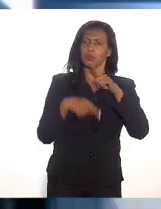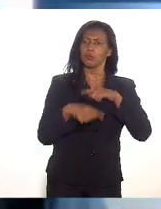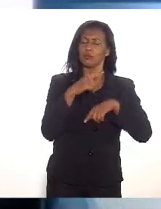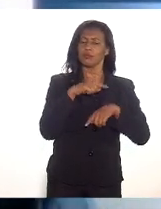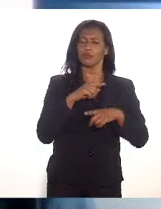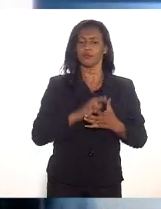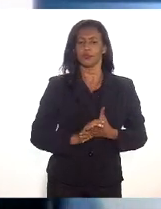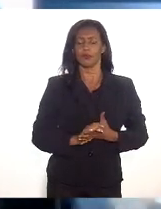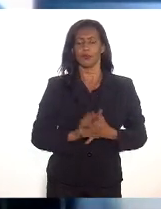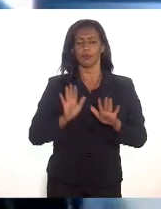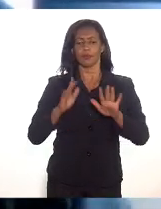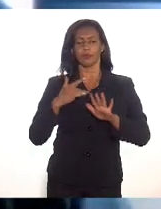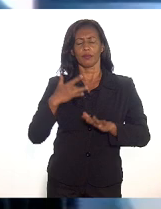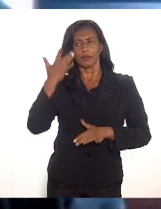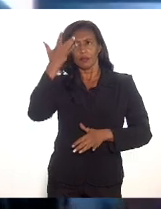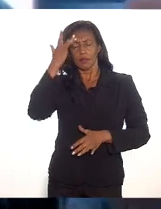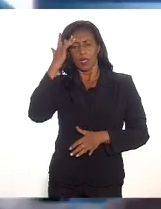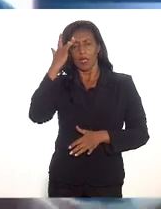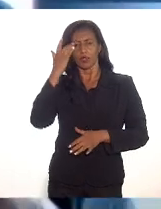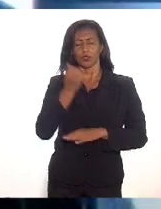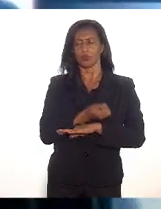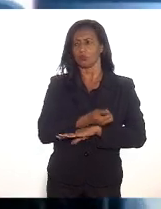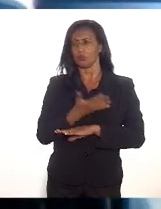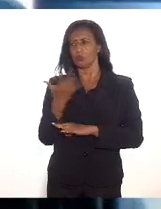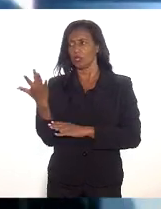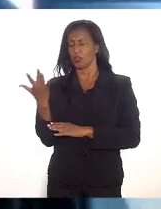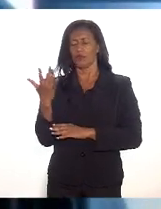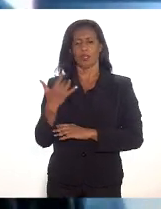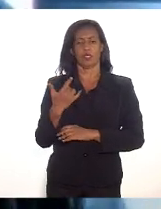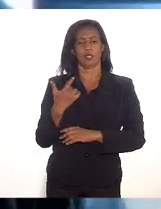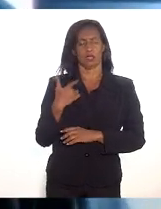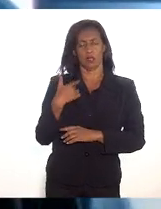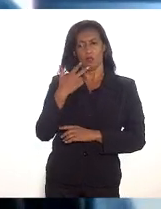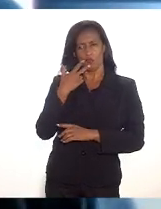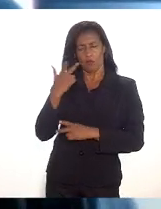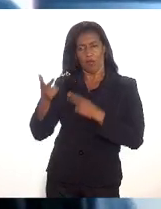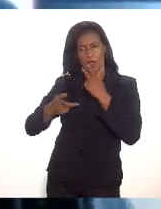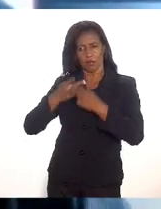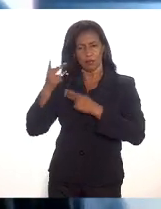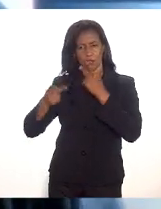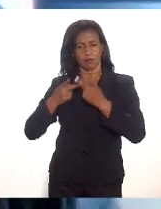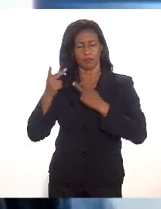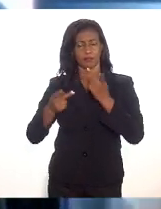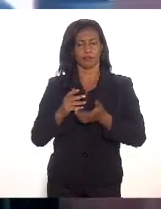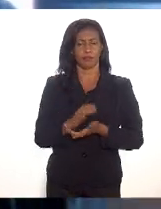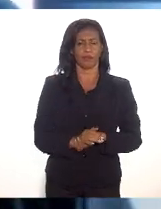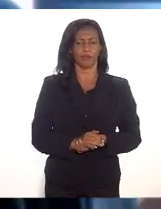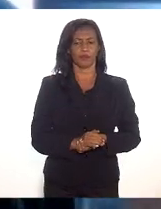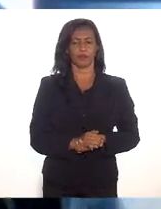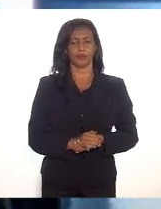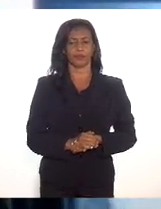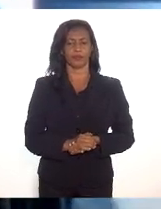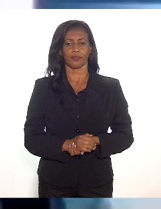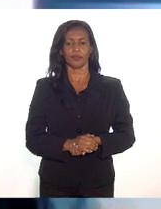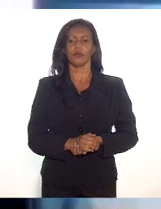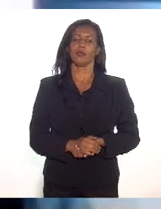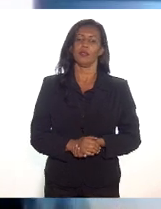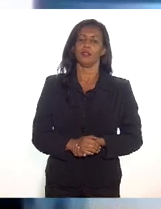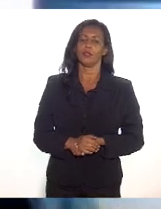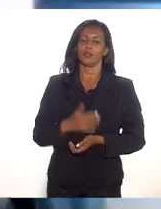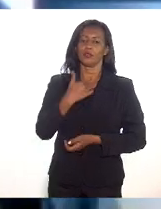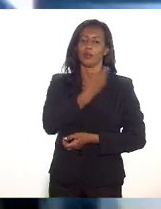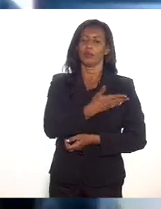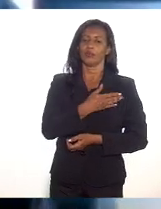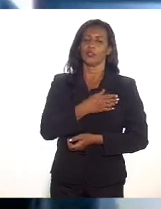acho, e muitas vezes eu faço esse comentário em relação à nossa esquerda, centro-esquerda, esquerda